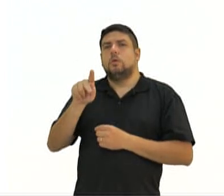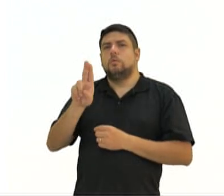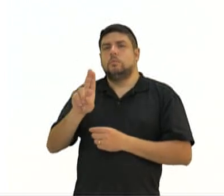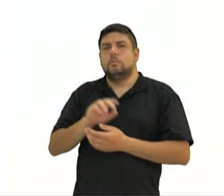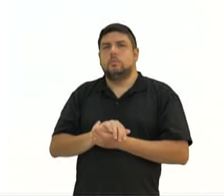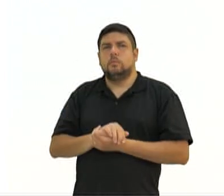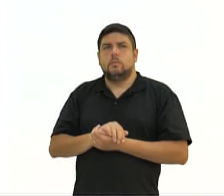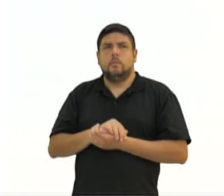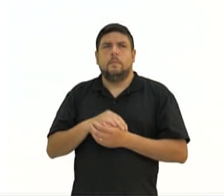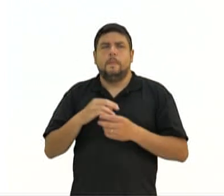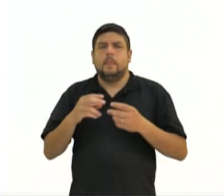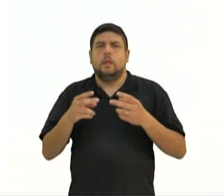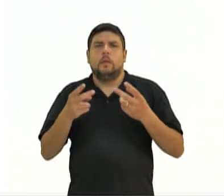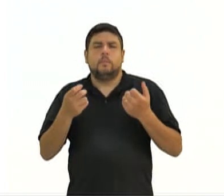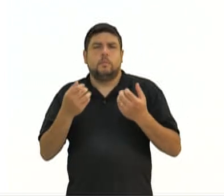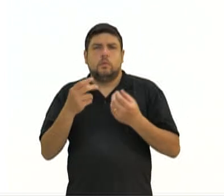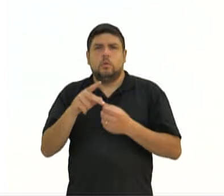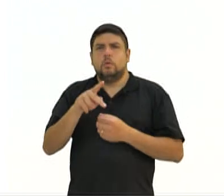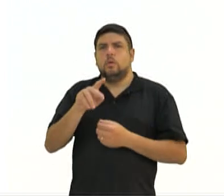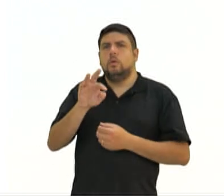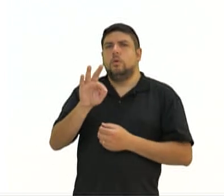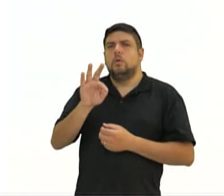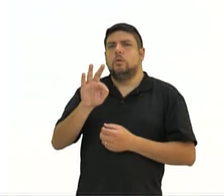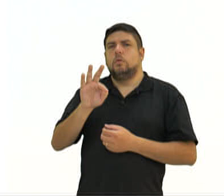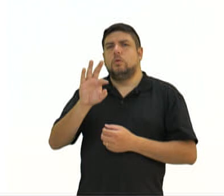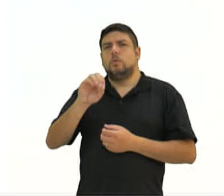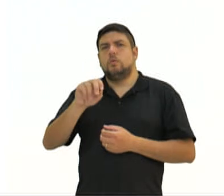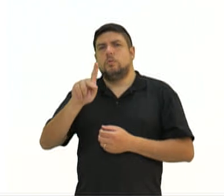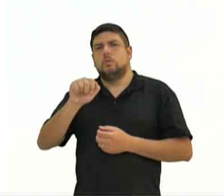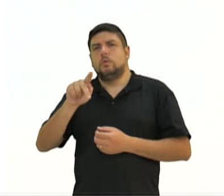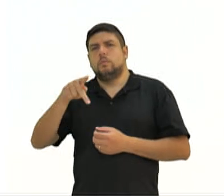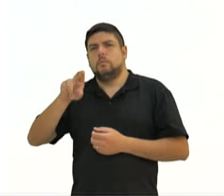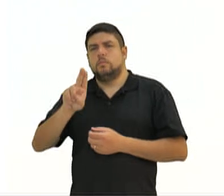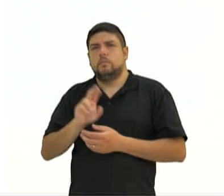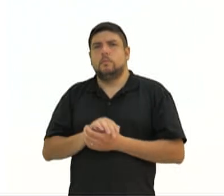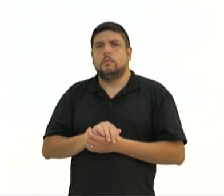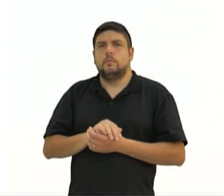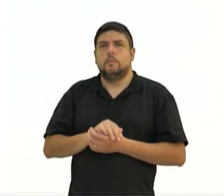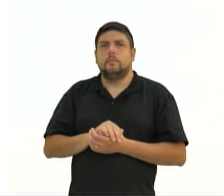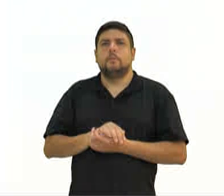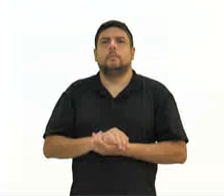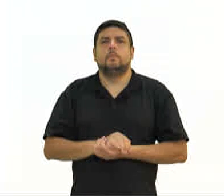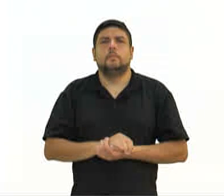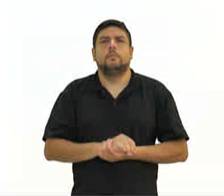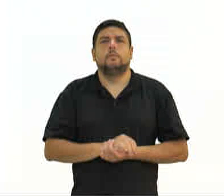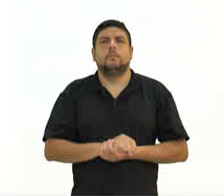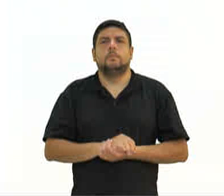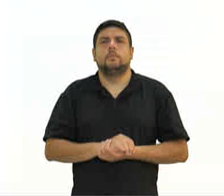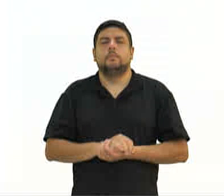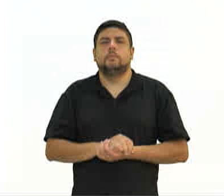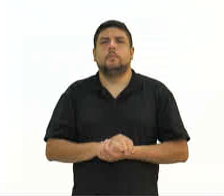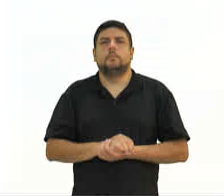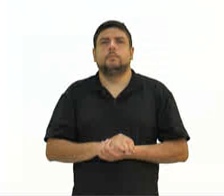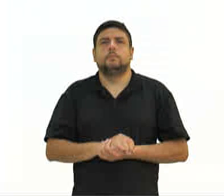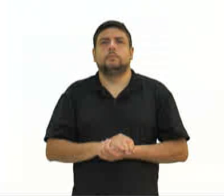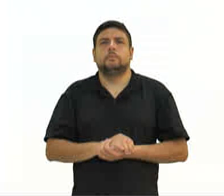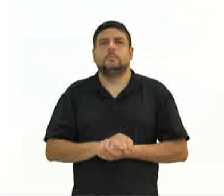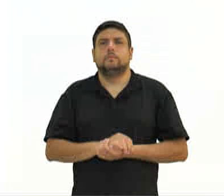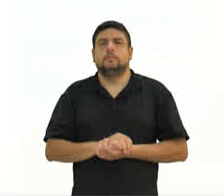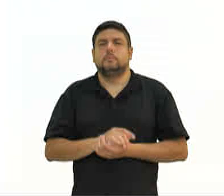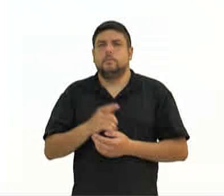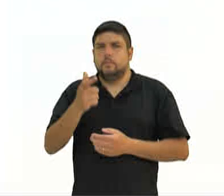que essa é uma forma de um tocapo, as formas geométricas. Vamos fazer